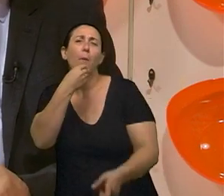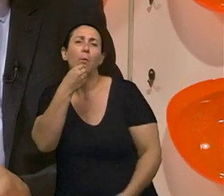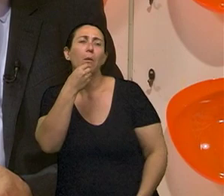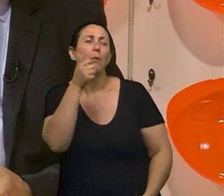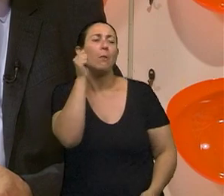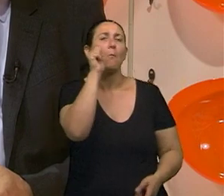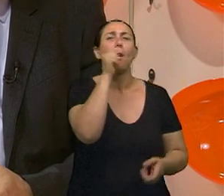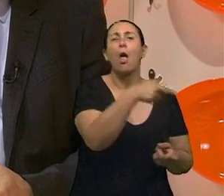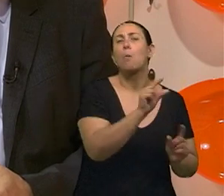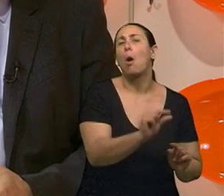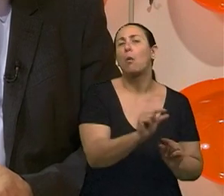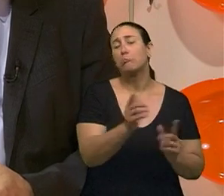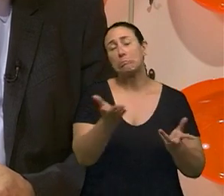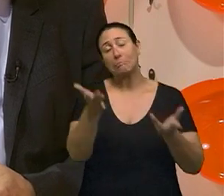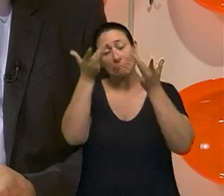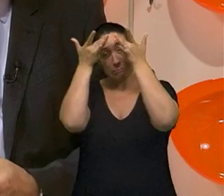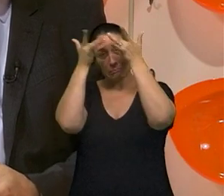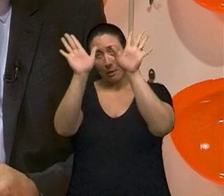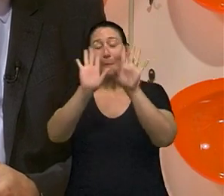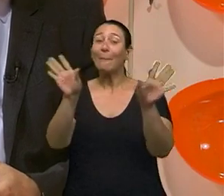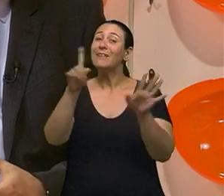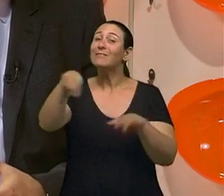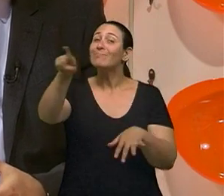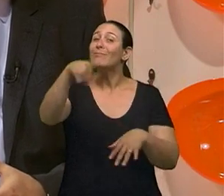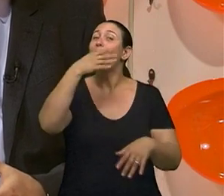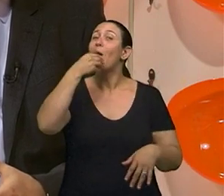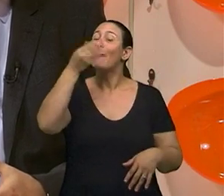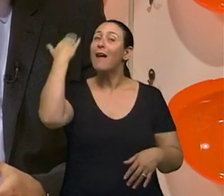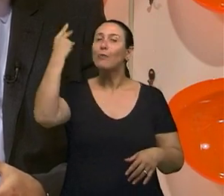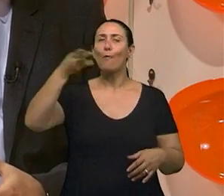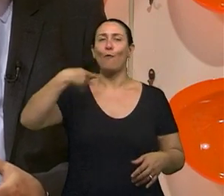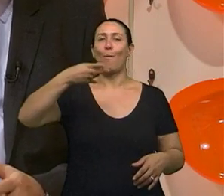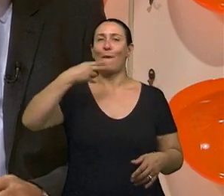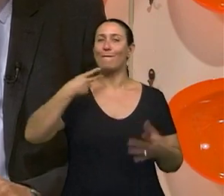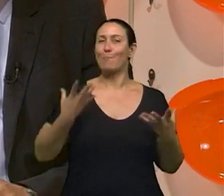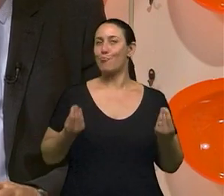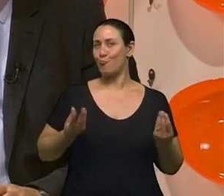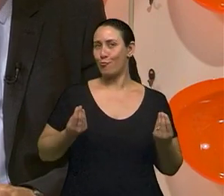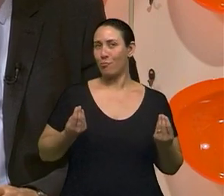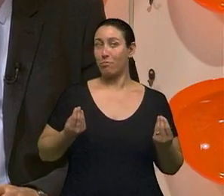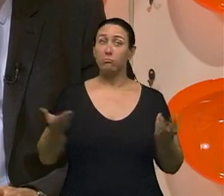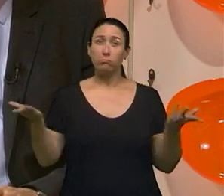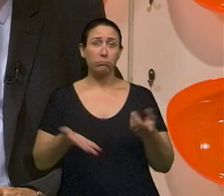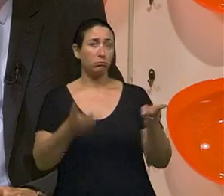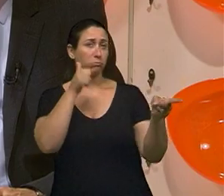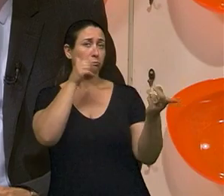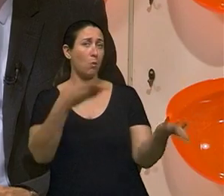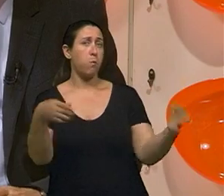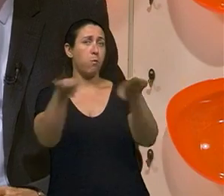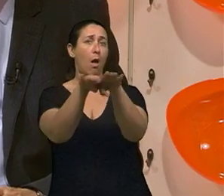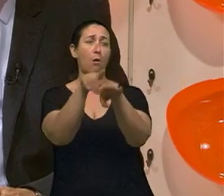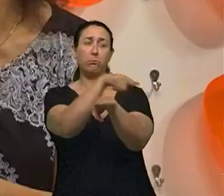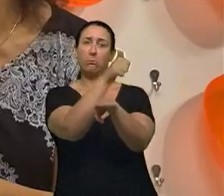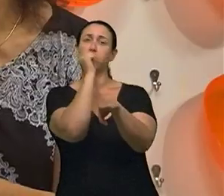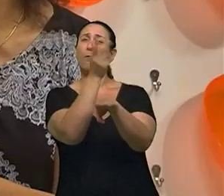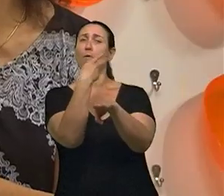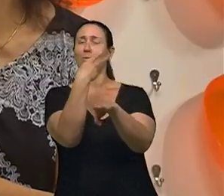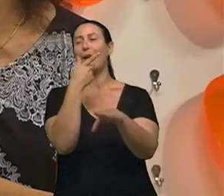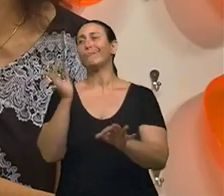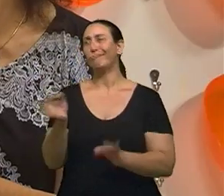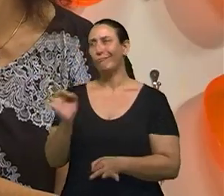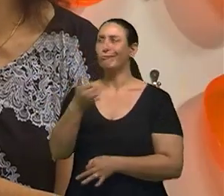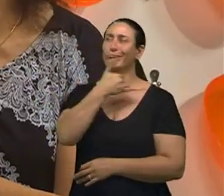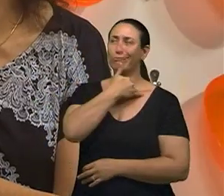provavelmente no passado os homens fumavam mais do que as mulheres hoje as mulheres igualaram os homens nesse aspecto